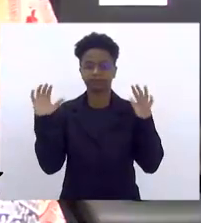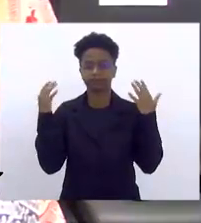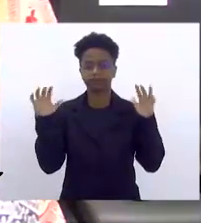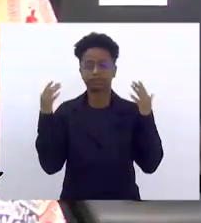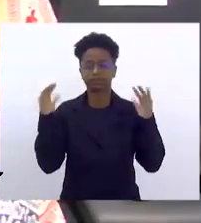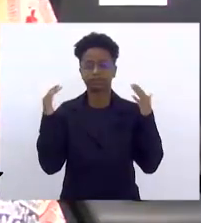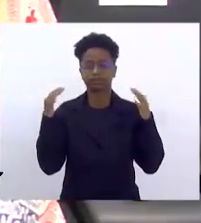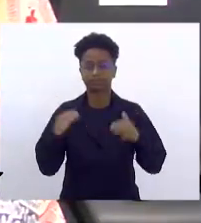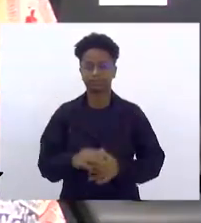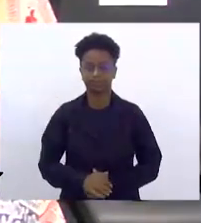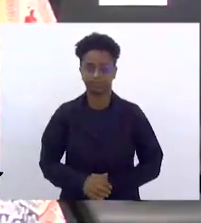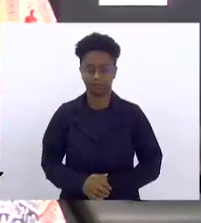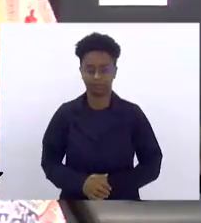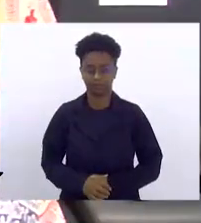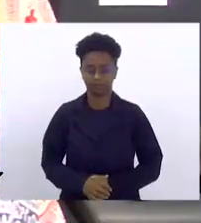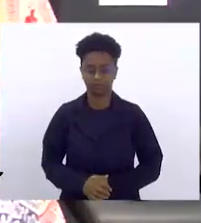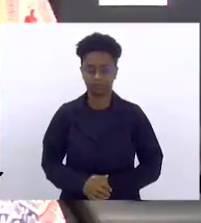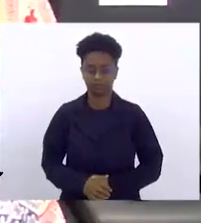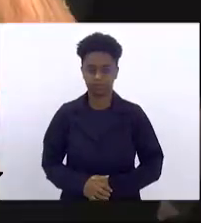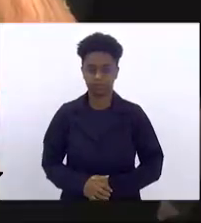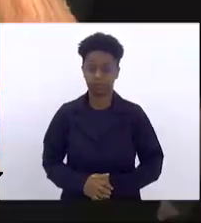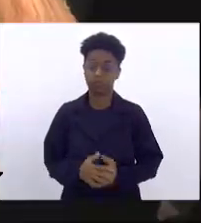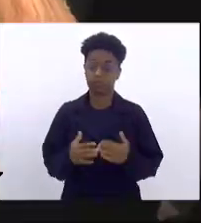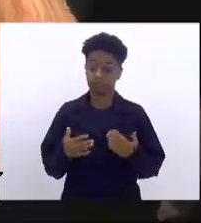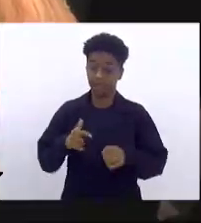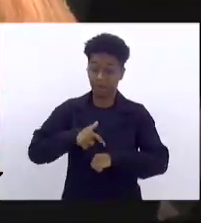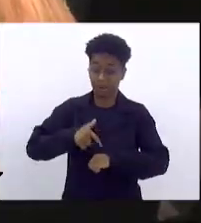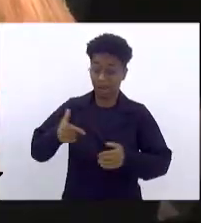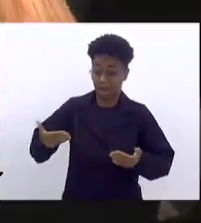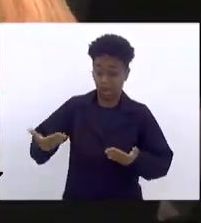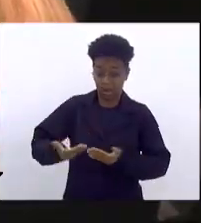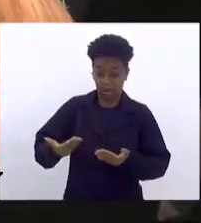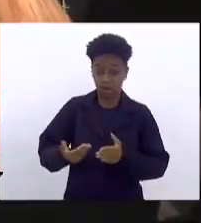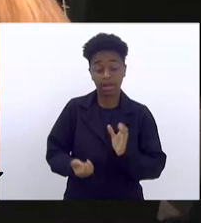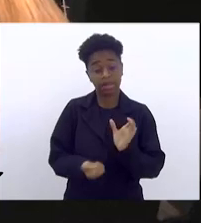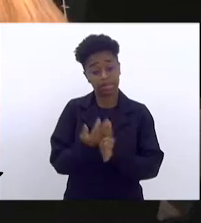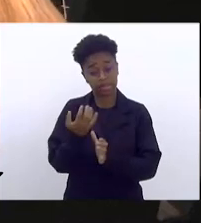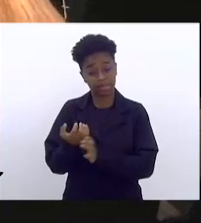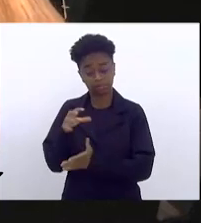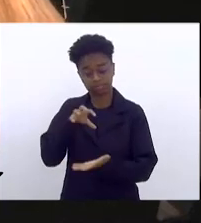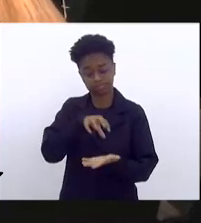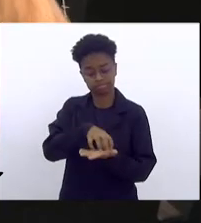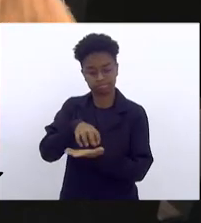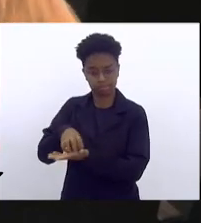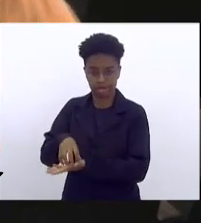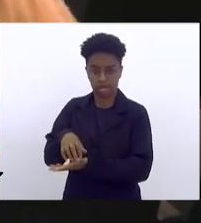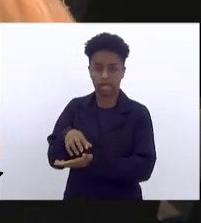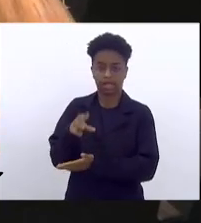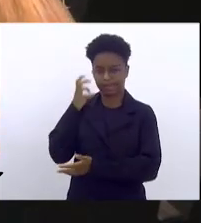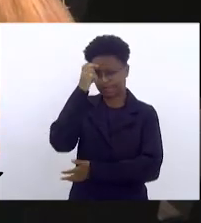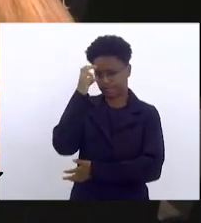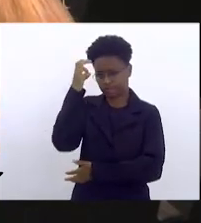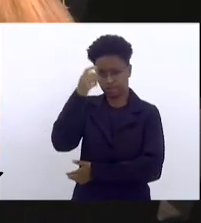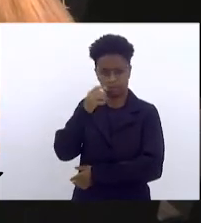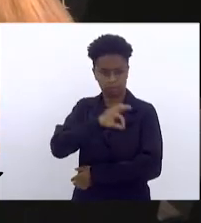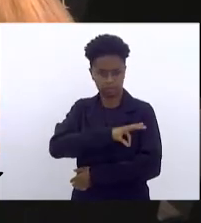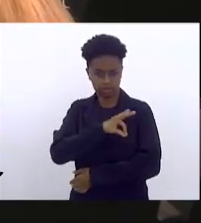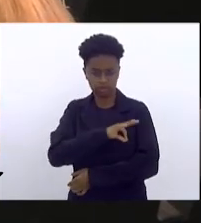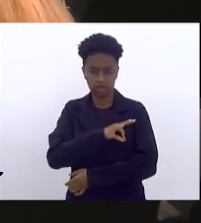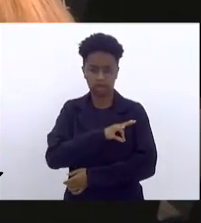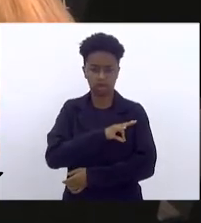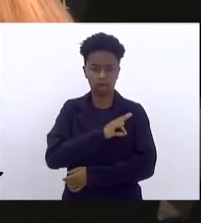em termos imediatos a criação de setores de inteligência policial para investigar e combater